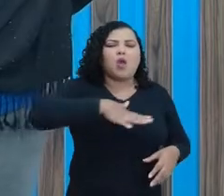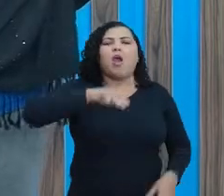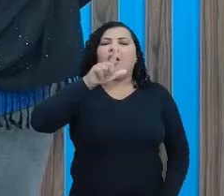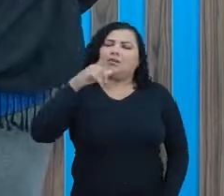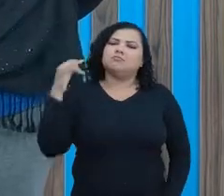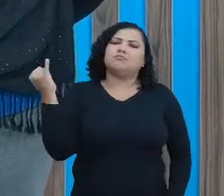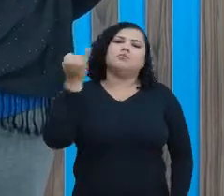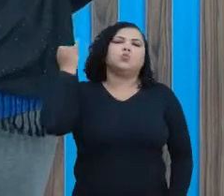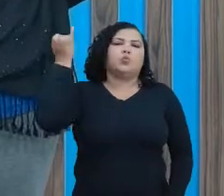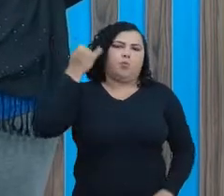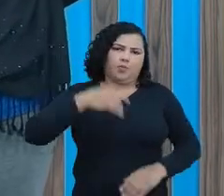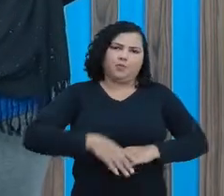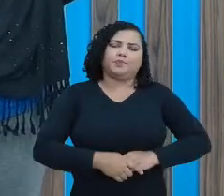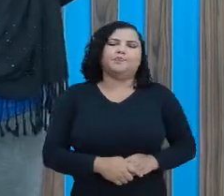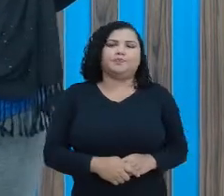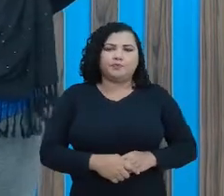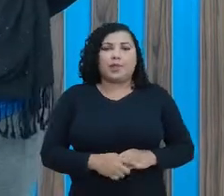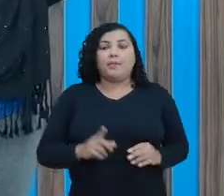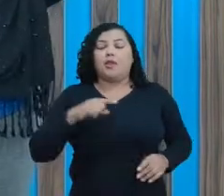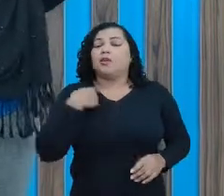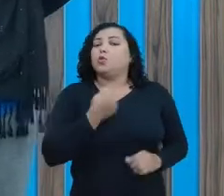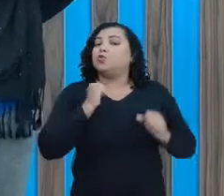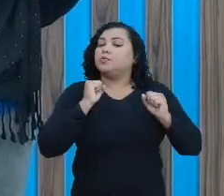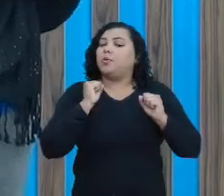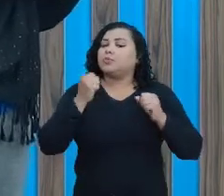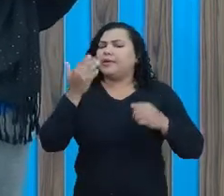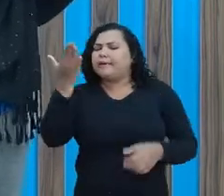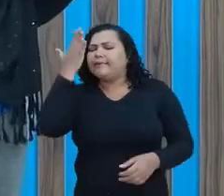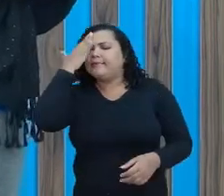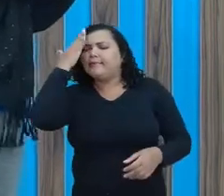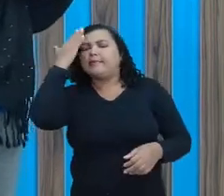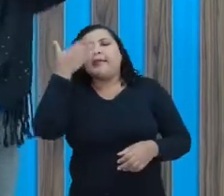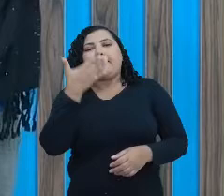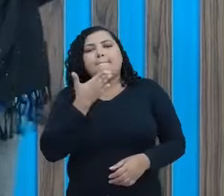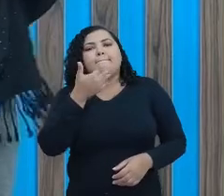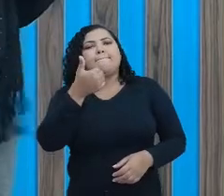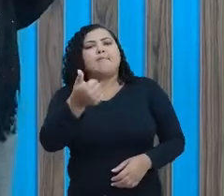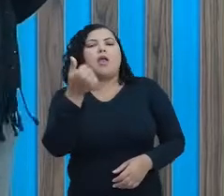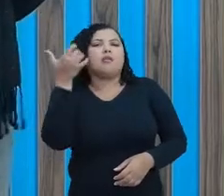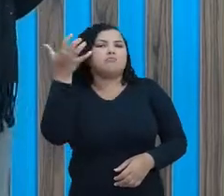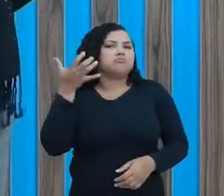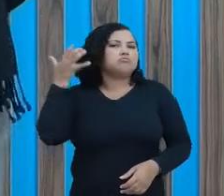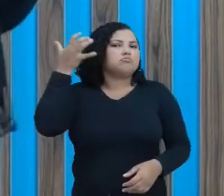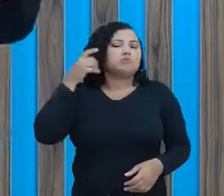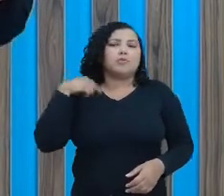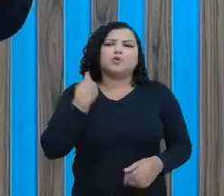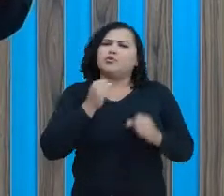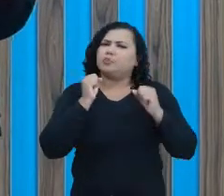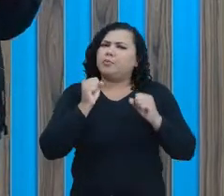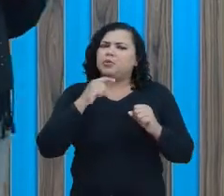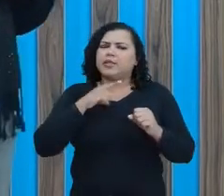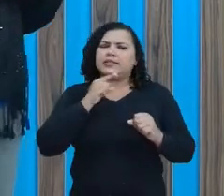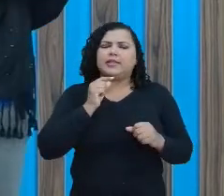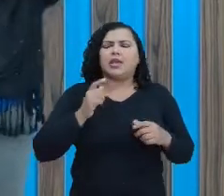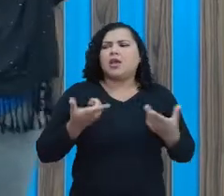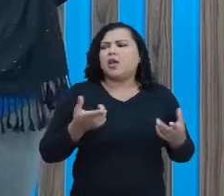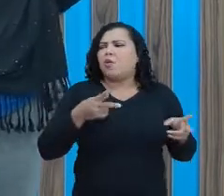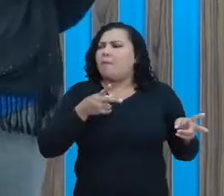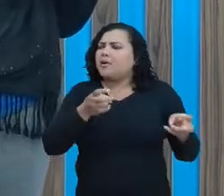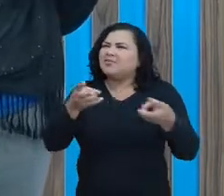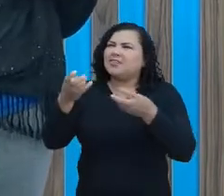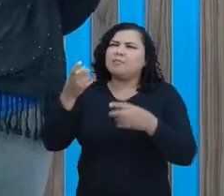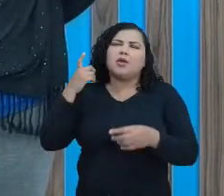que a gente possa estudar e entender melhor os sons, para que a gente possa ter um ambiente sonoro mais saudável,